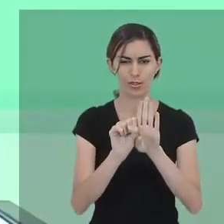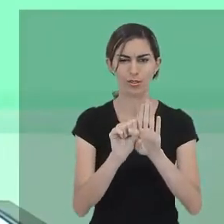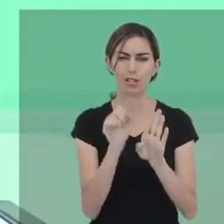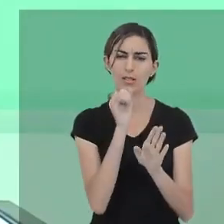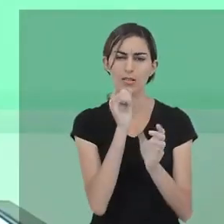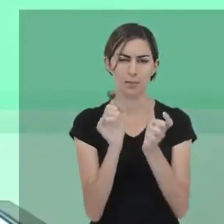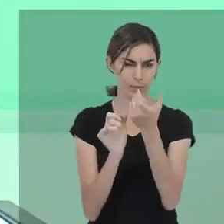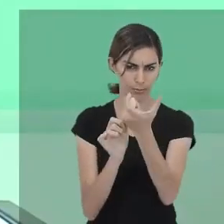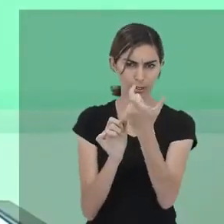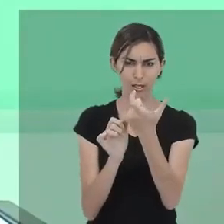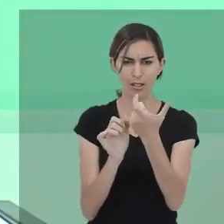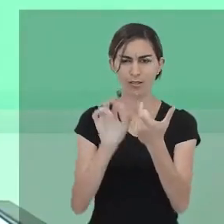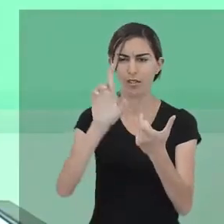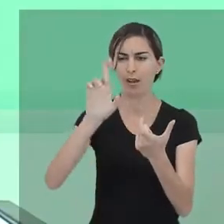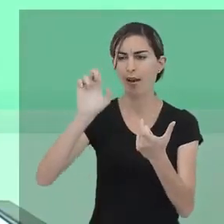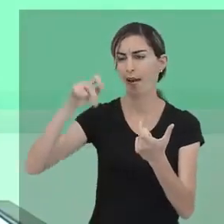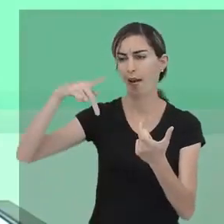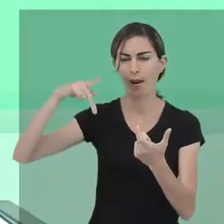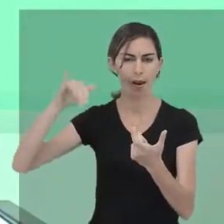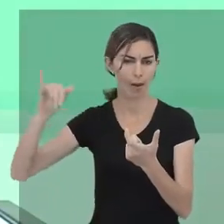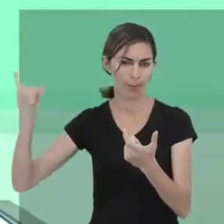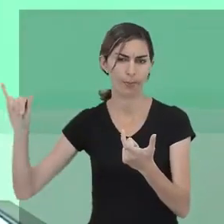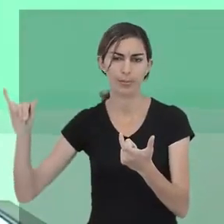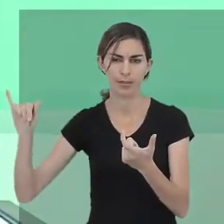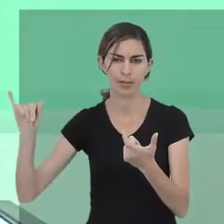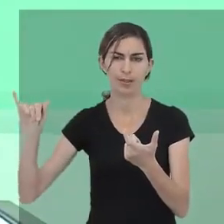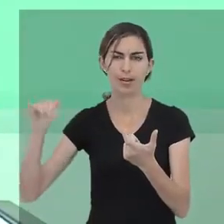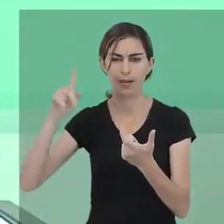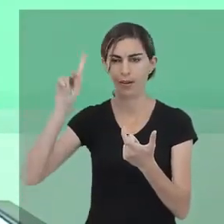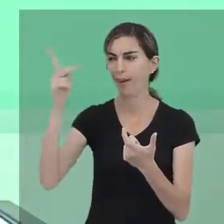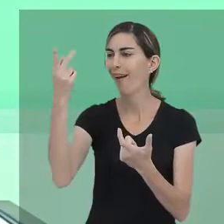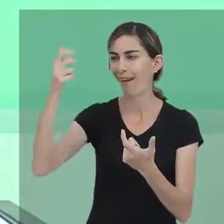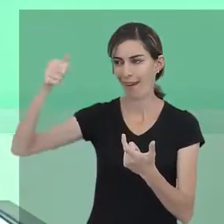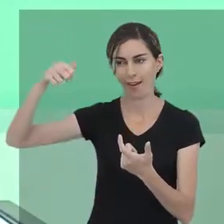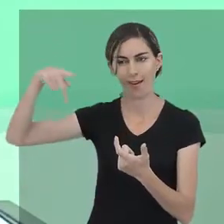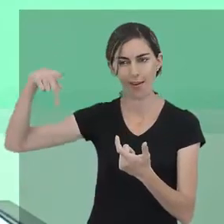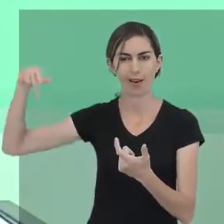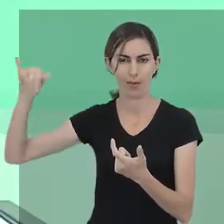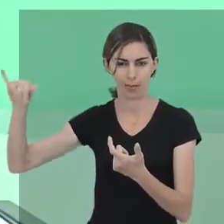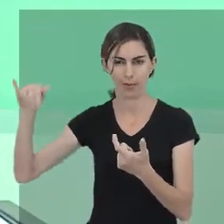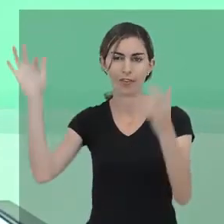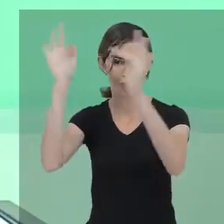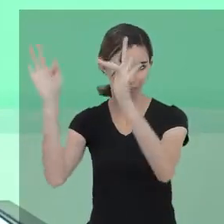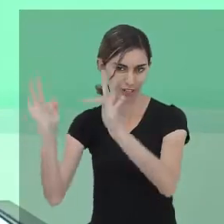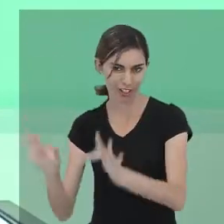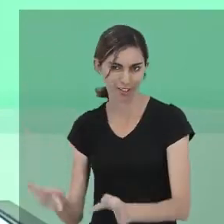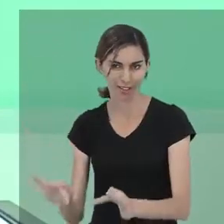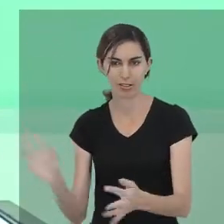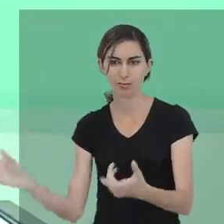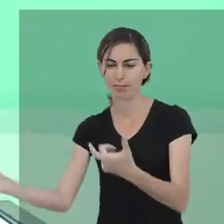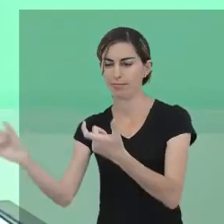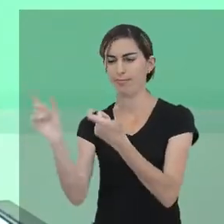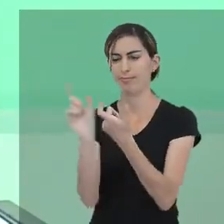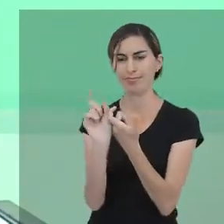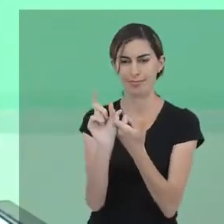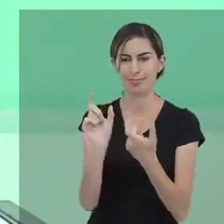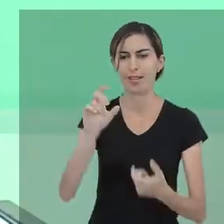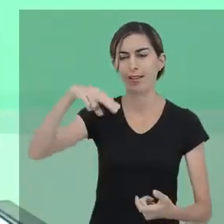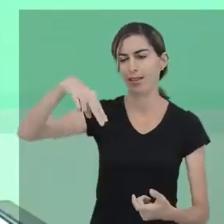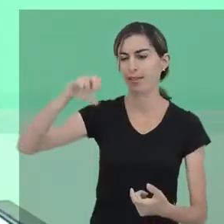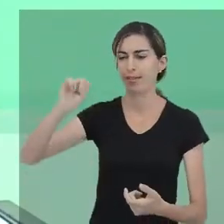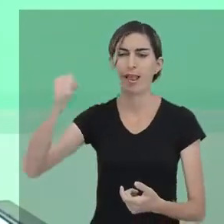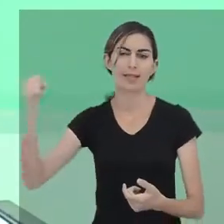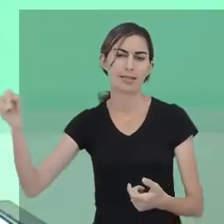happy, feliz. Aí eu ponho happiness, aí ficou feliz,